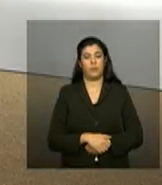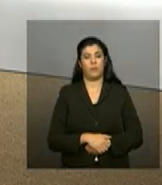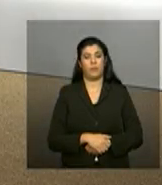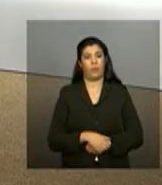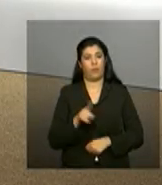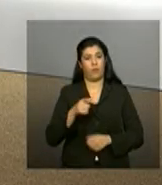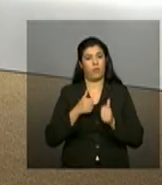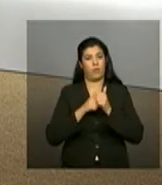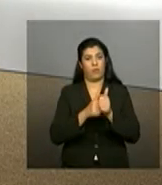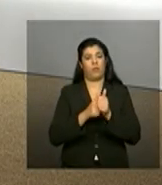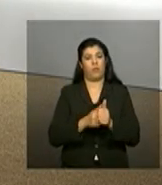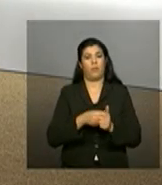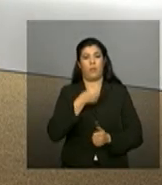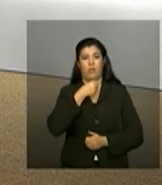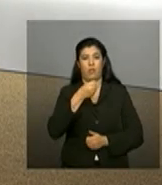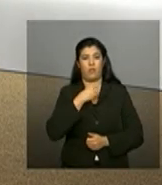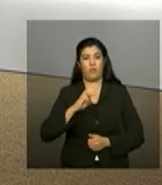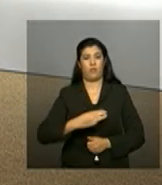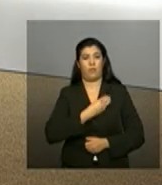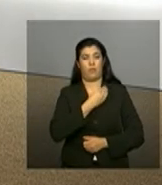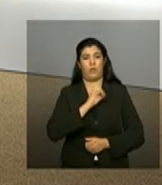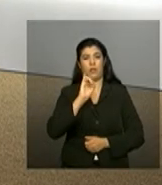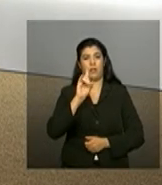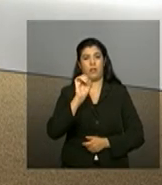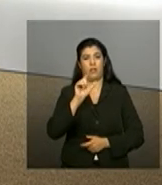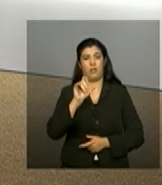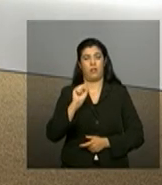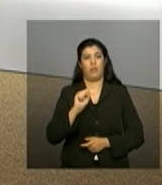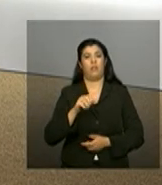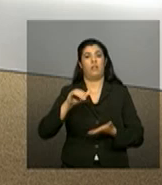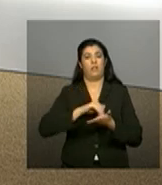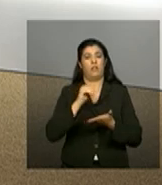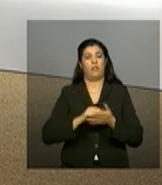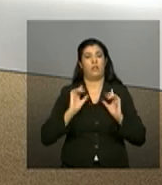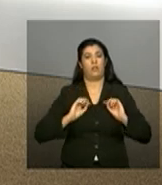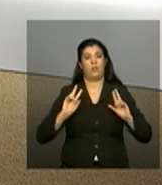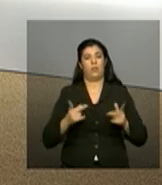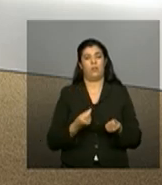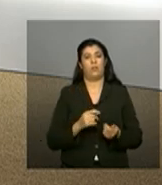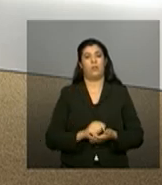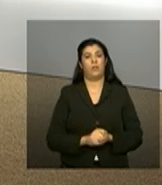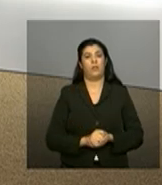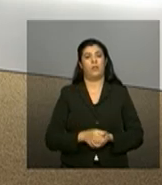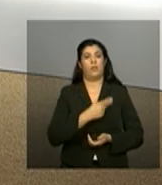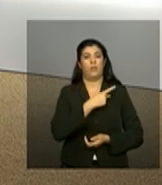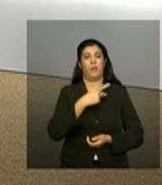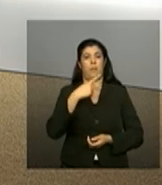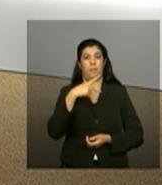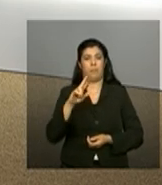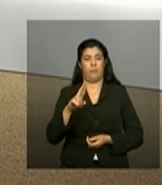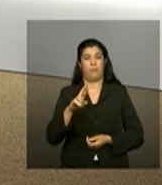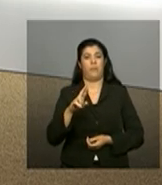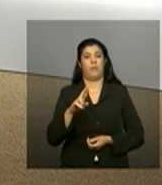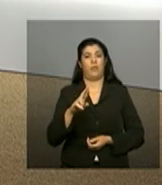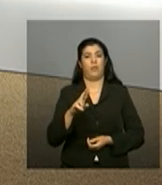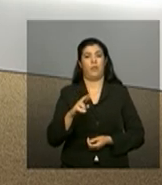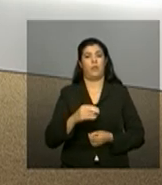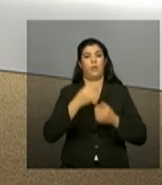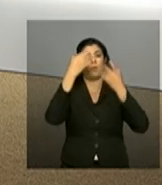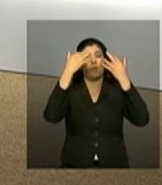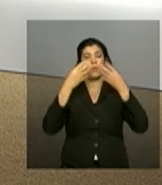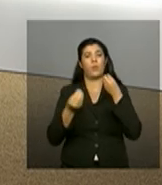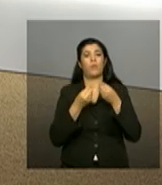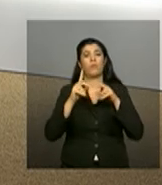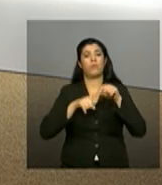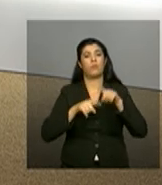Obrigado. Você acompanhou a entrevista com a ministra Idelis Salvatti, da Secretaria de Direitos Humanos da Presidência da República, sobre as condições